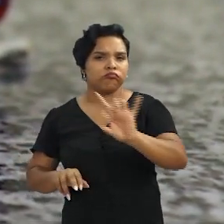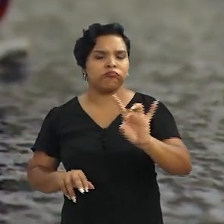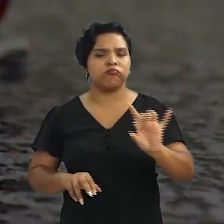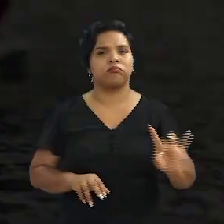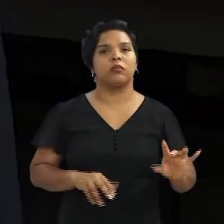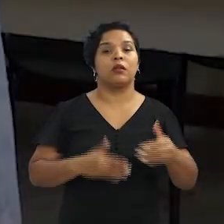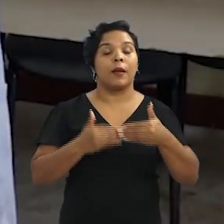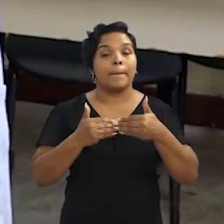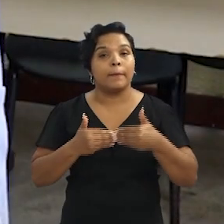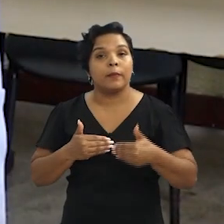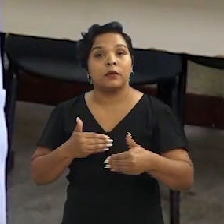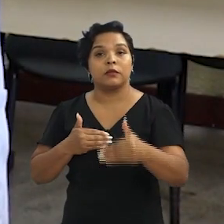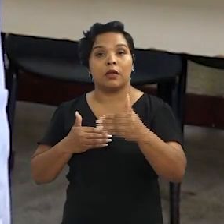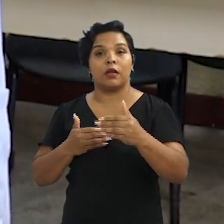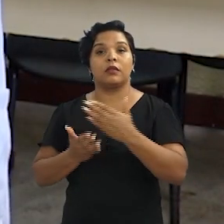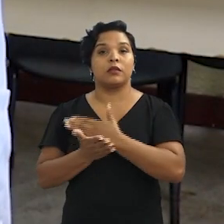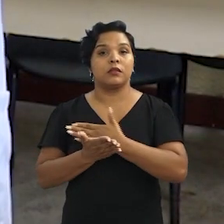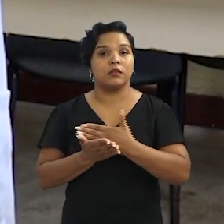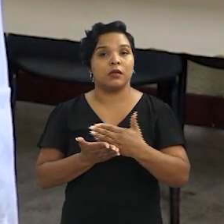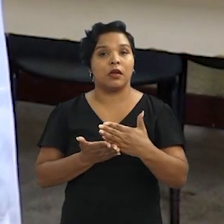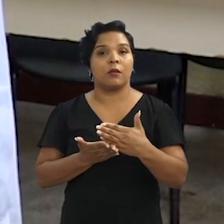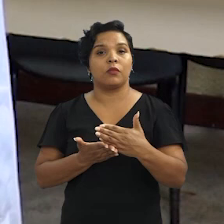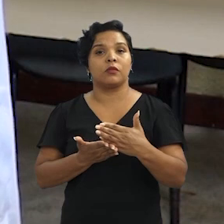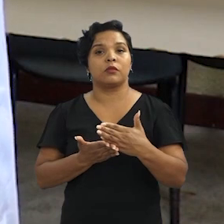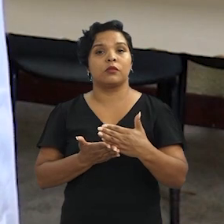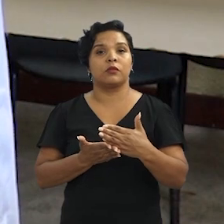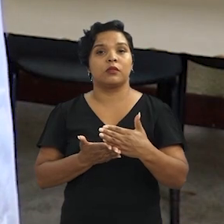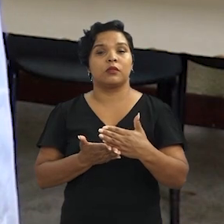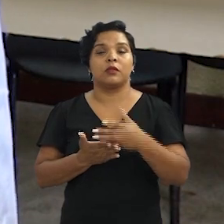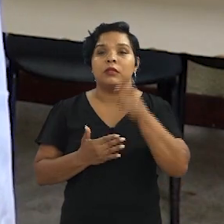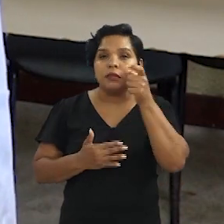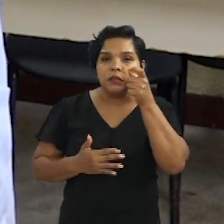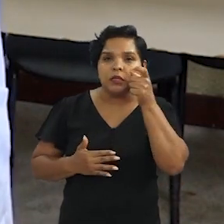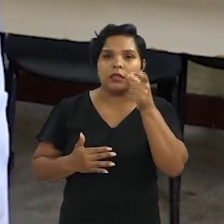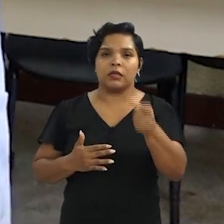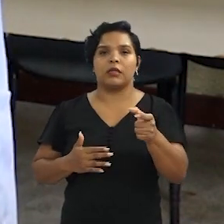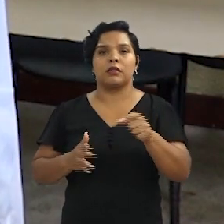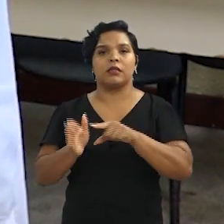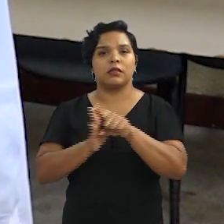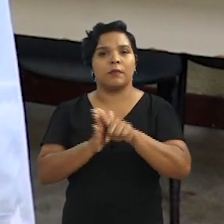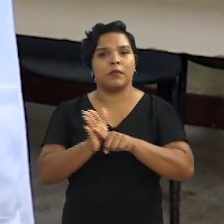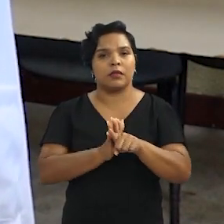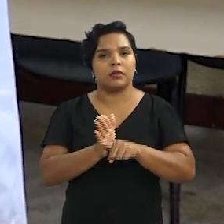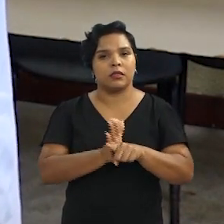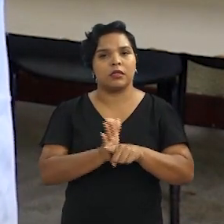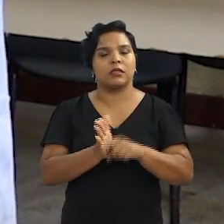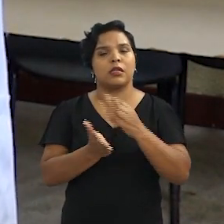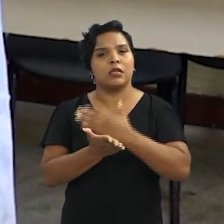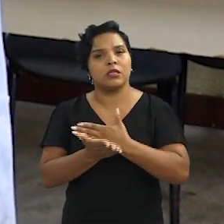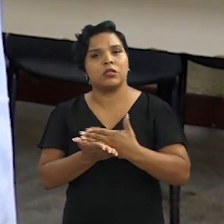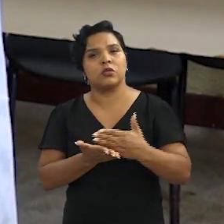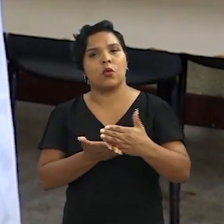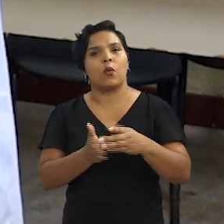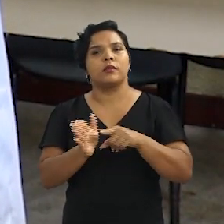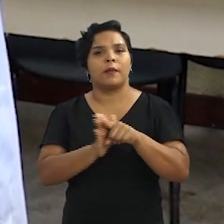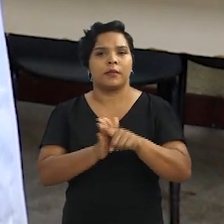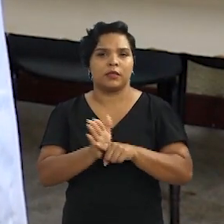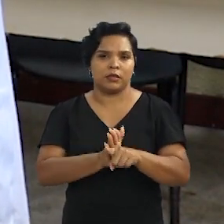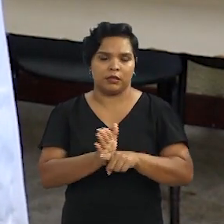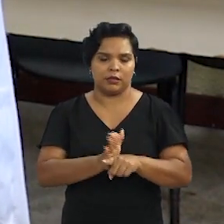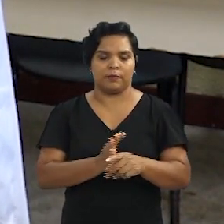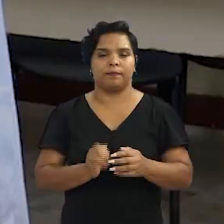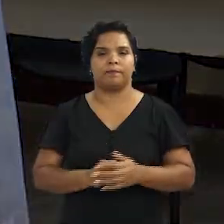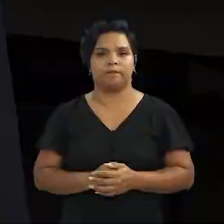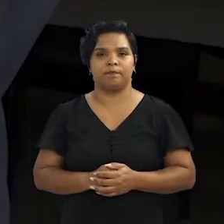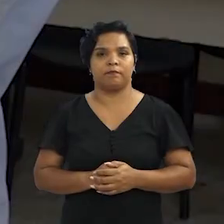diferencia eles. E a partir daí, nós iniciamos, a partir desse interesse dessa pesquisa, a gente iniciou